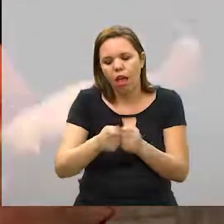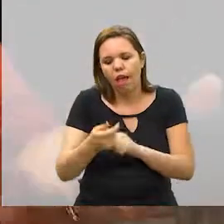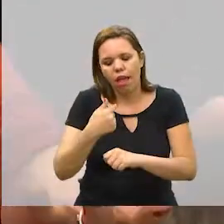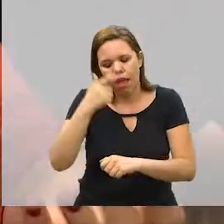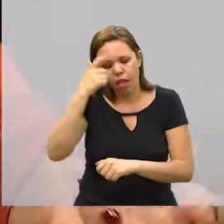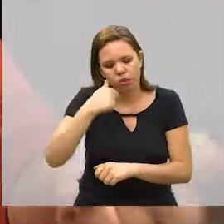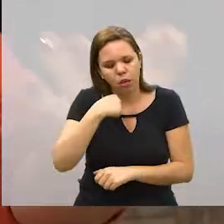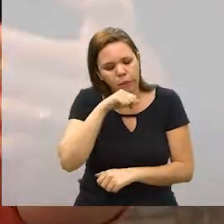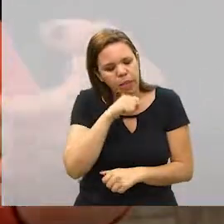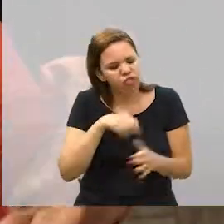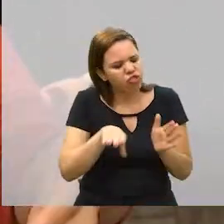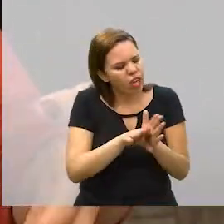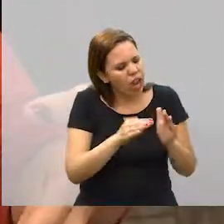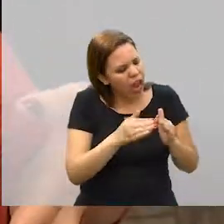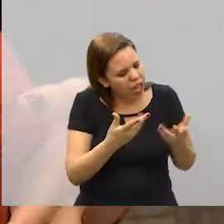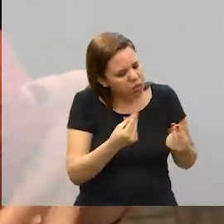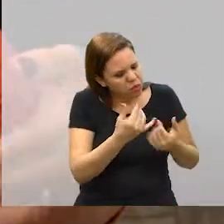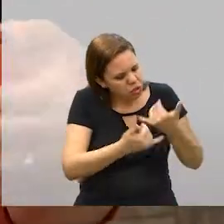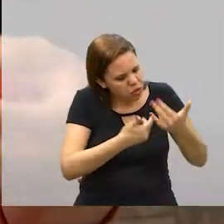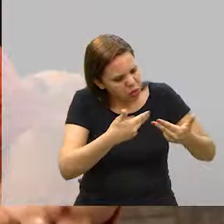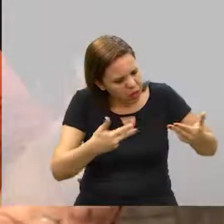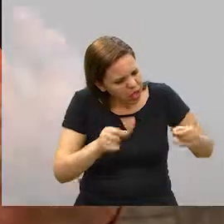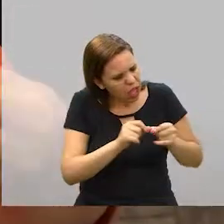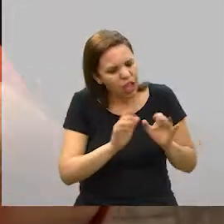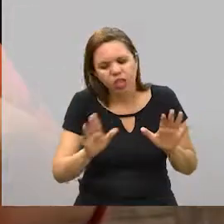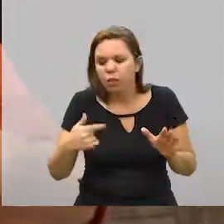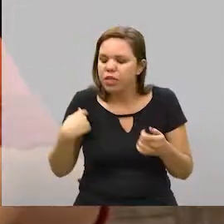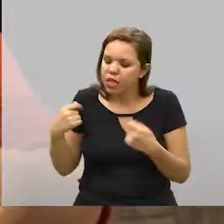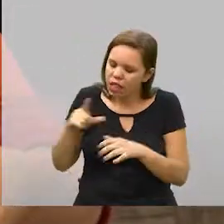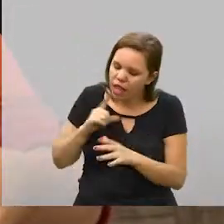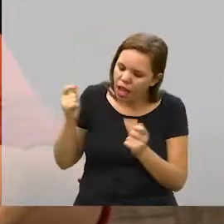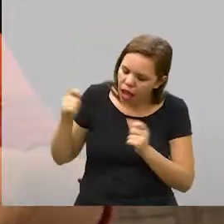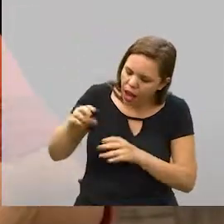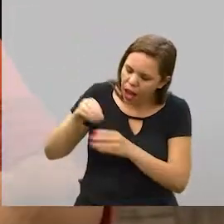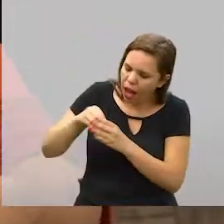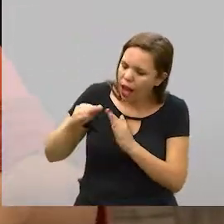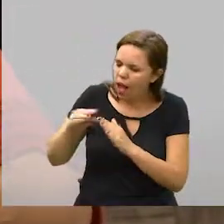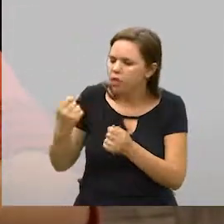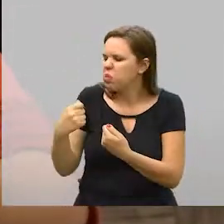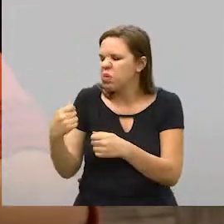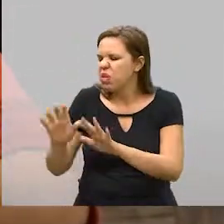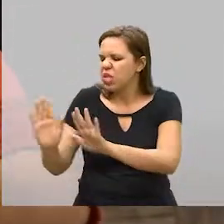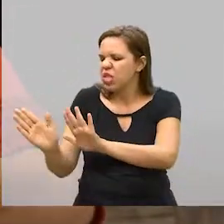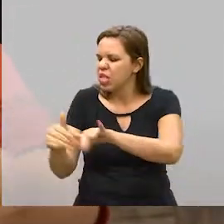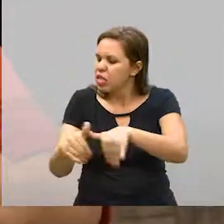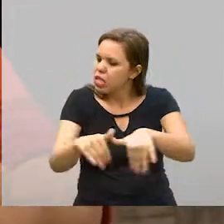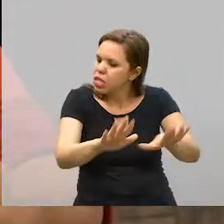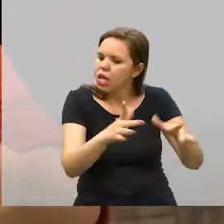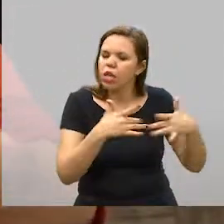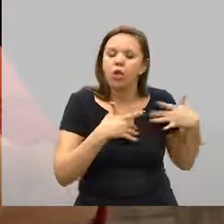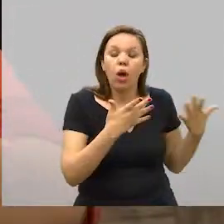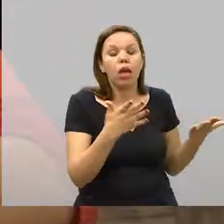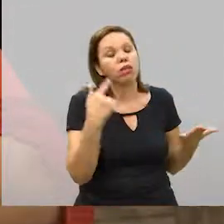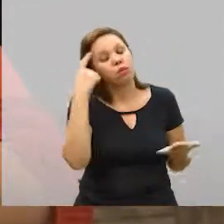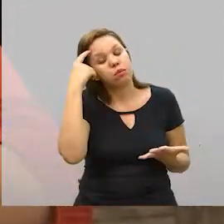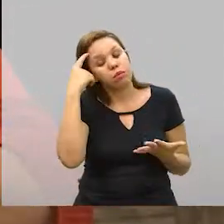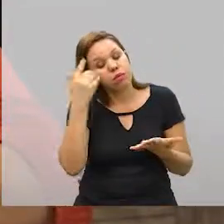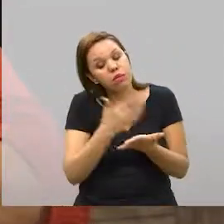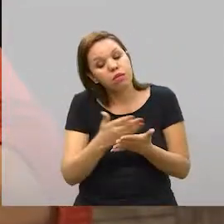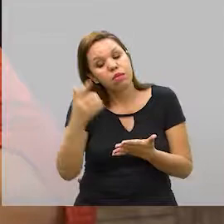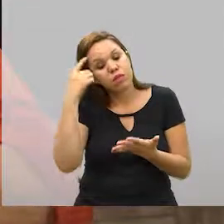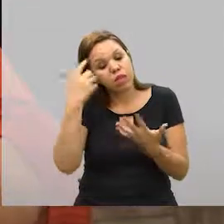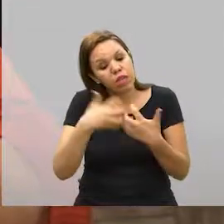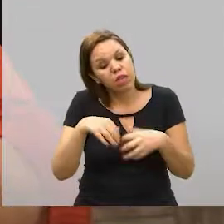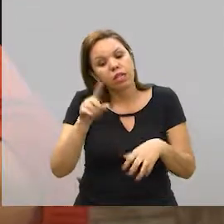sempre olhando os brinquedos que chegam em casa, o que a gente precisa ter em casa, o que a gente não precisa. Então, a gente sempre pensa, a